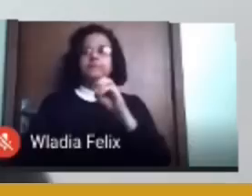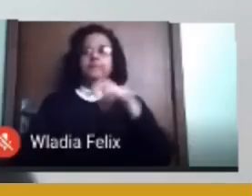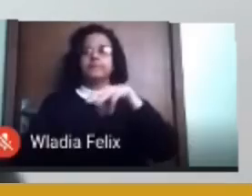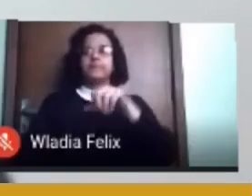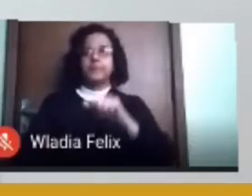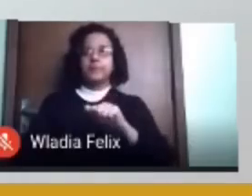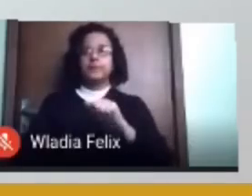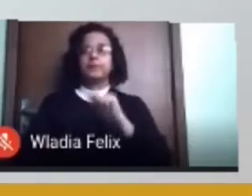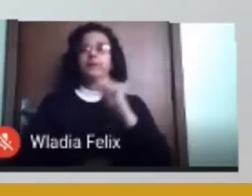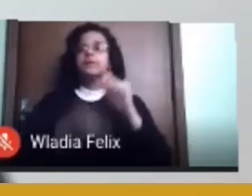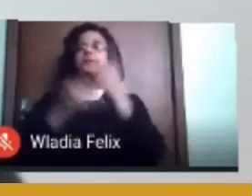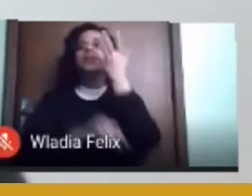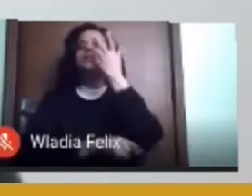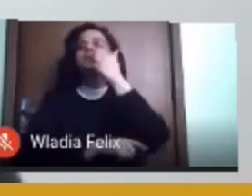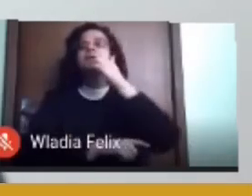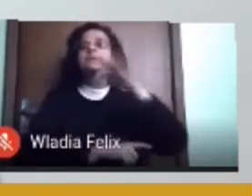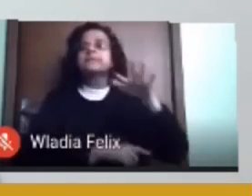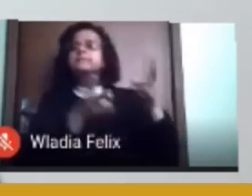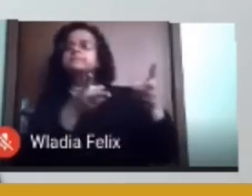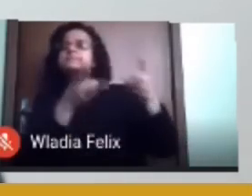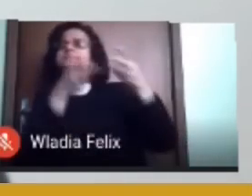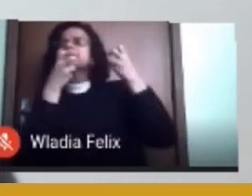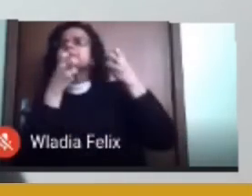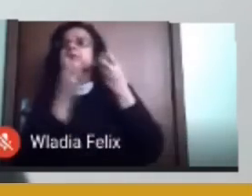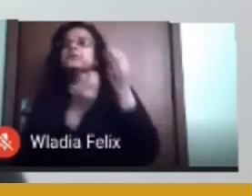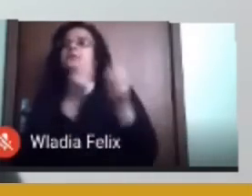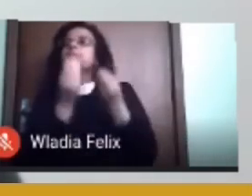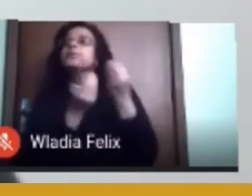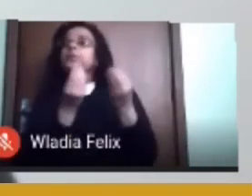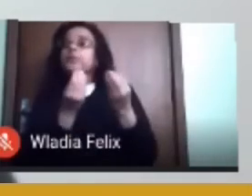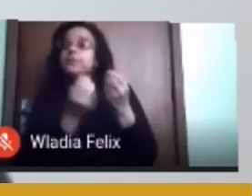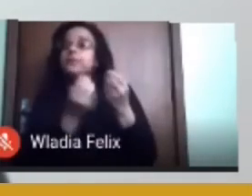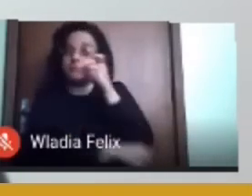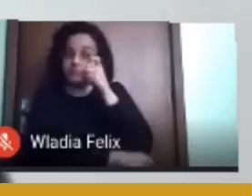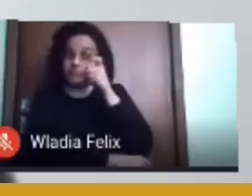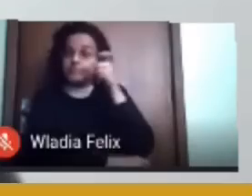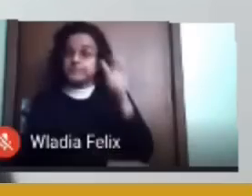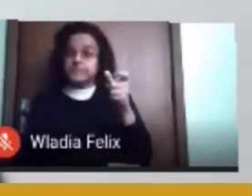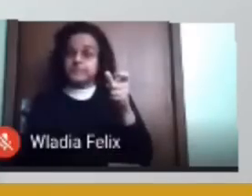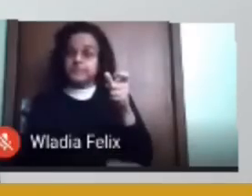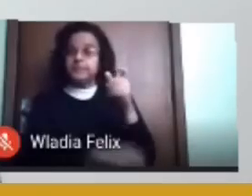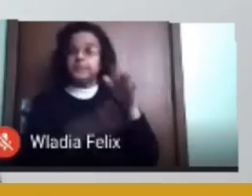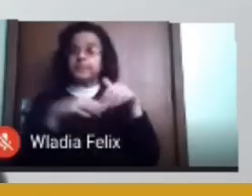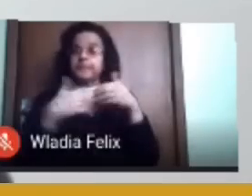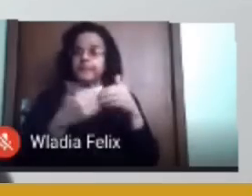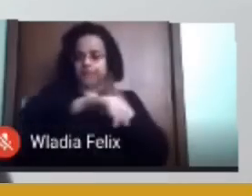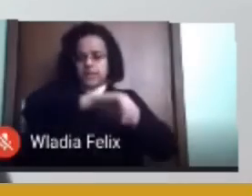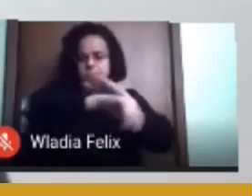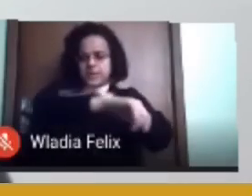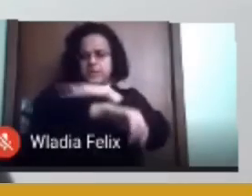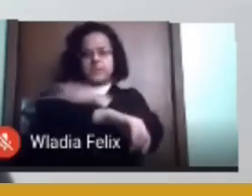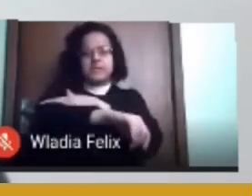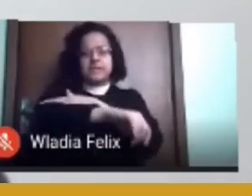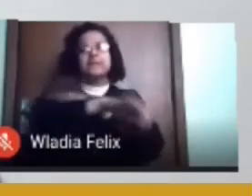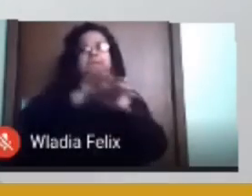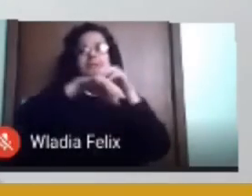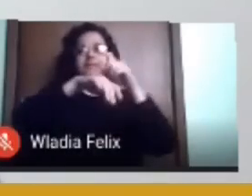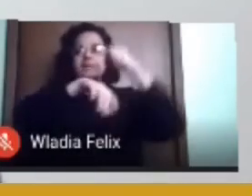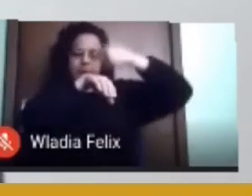alerta? Marcas pelo corpo, lacerações, hematomas ou lesões genitais sem um